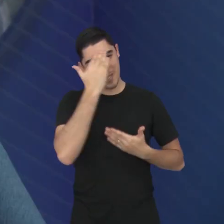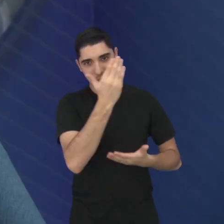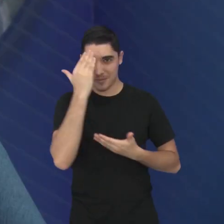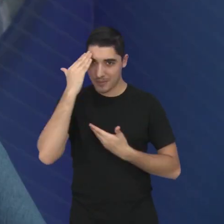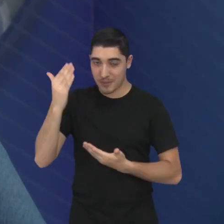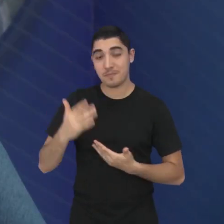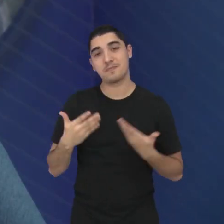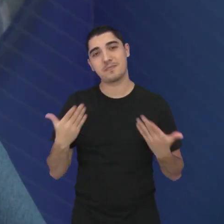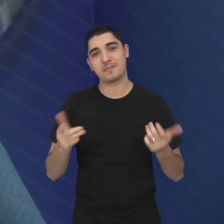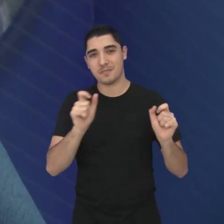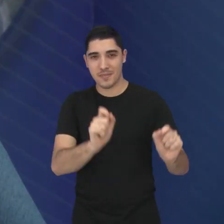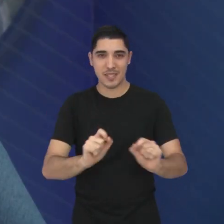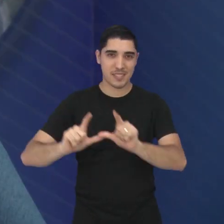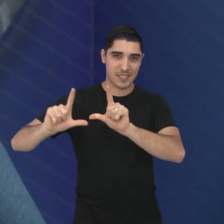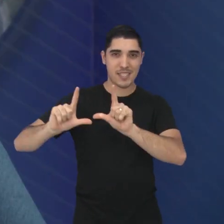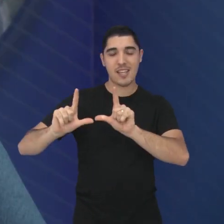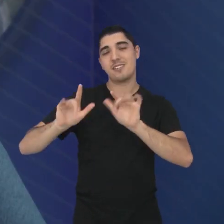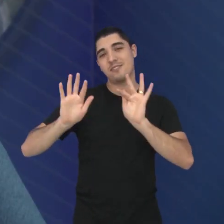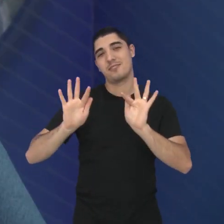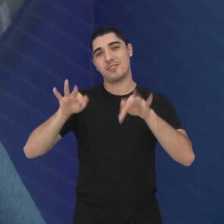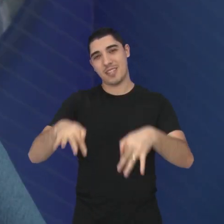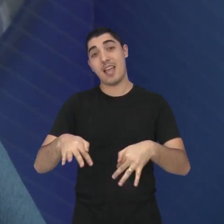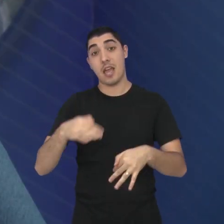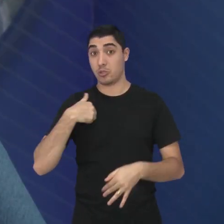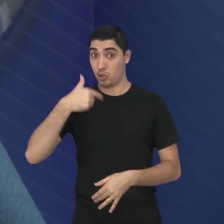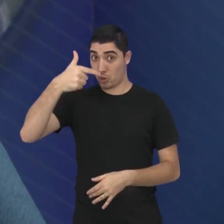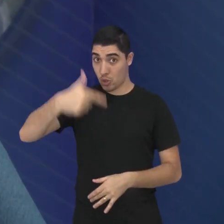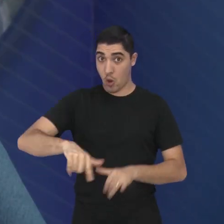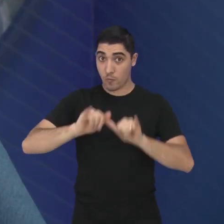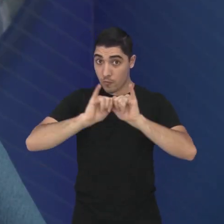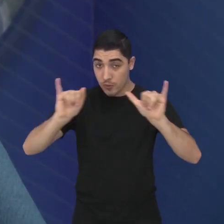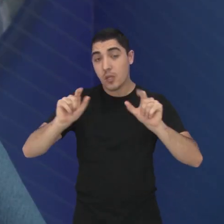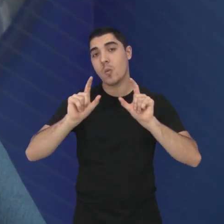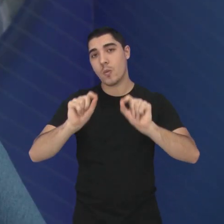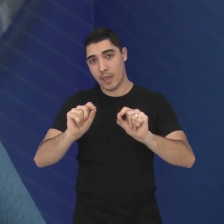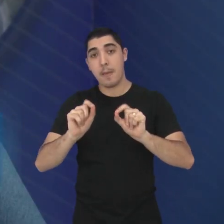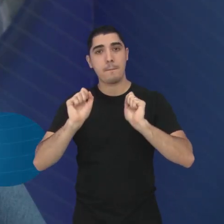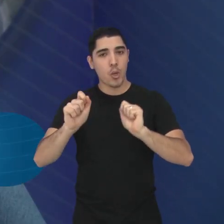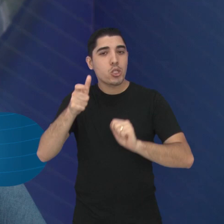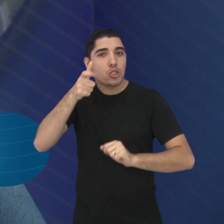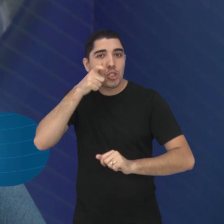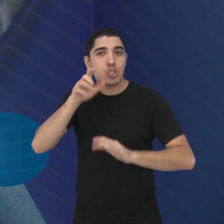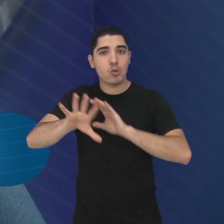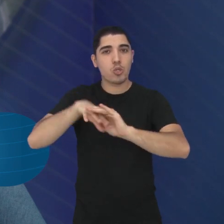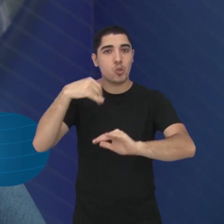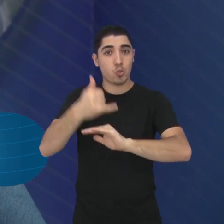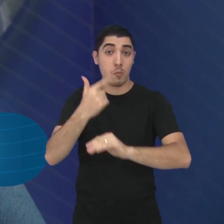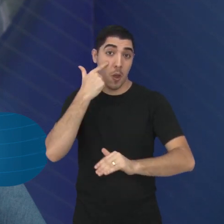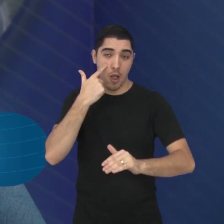vez. É isso, o Diálogos da Cidade fica por aqui. Vou reforçar, vocês podem nos acompanhar pelo